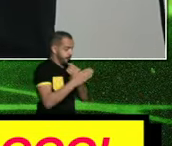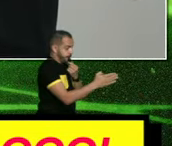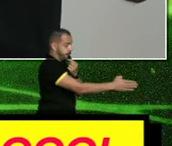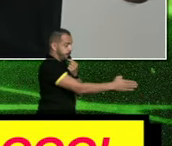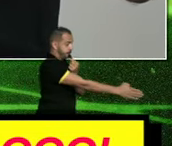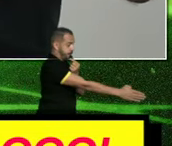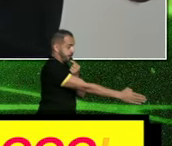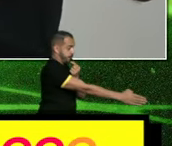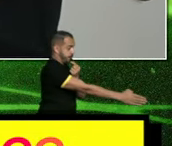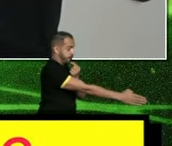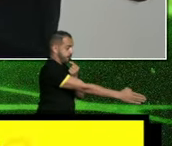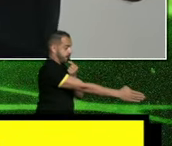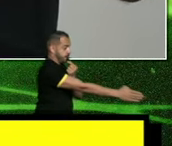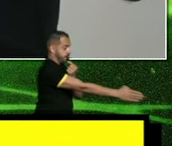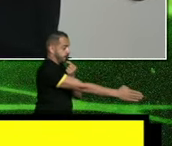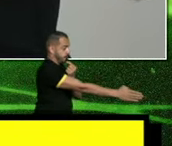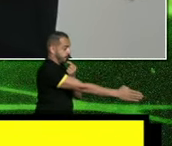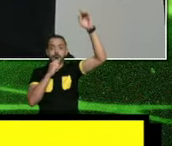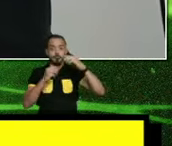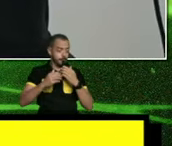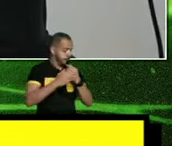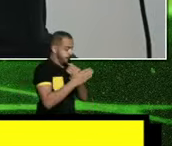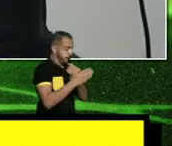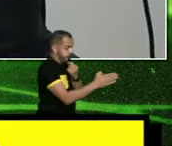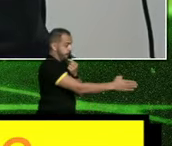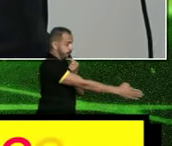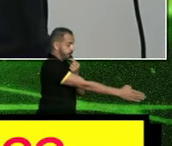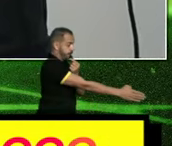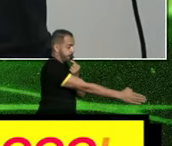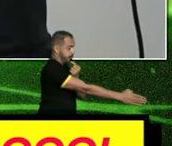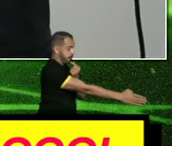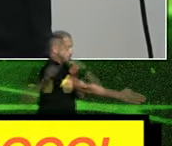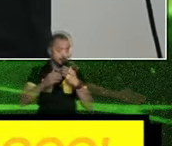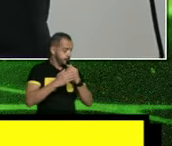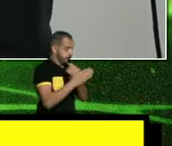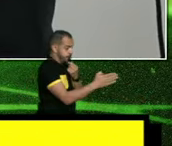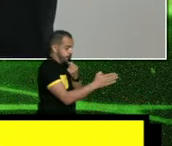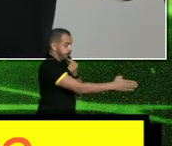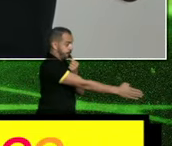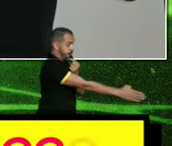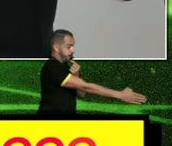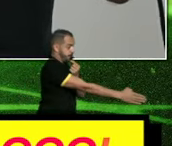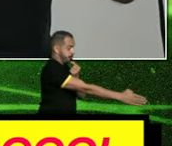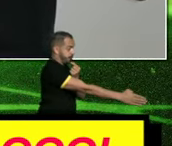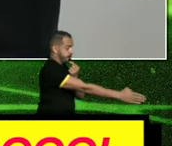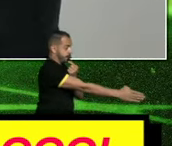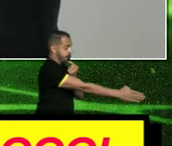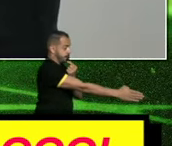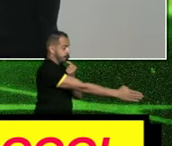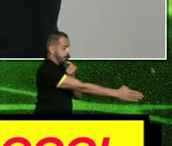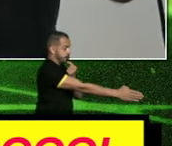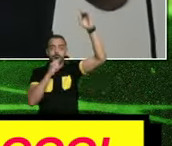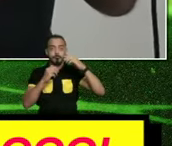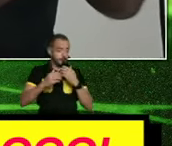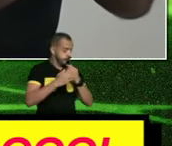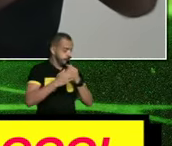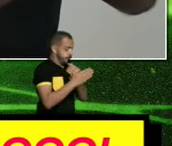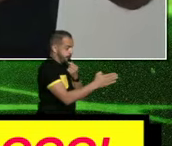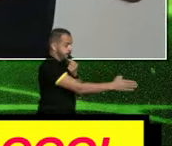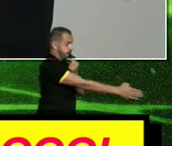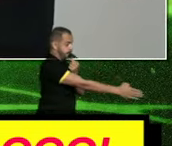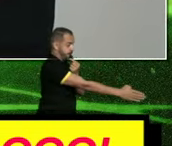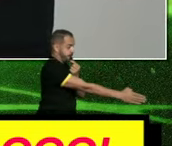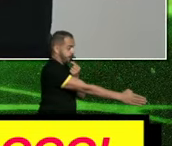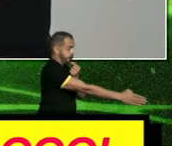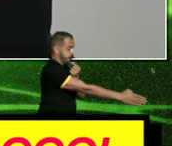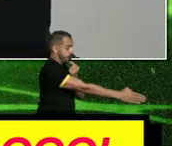Cruzeiro foi buscar aí sim com as mudanças do larcamon corrigiu e o Cruzeiro empata empata o